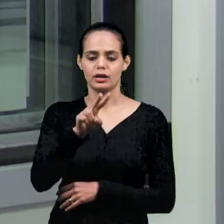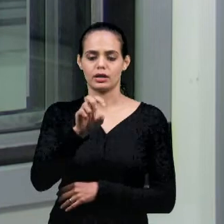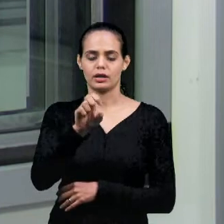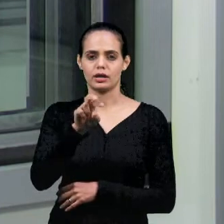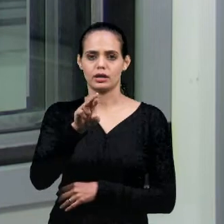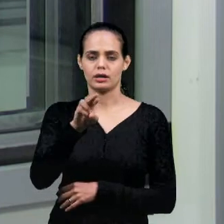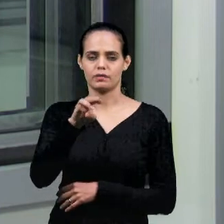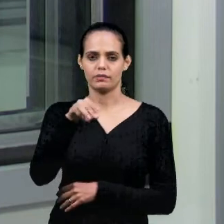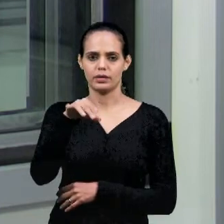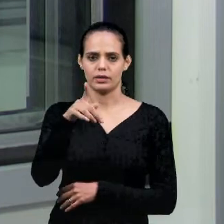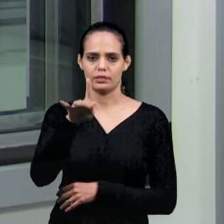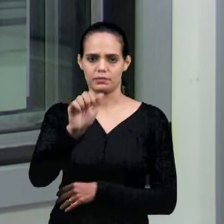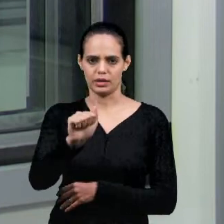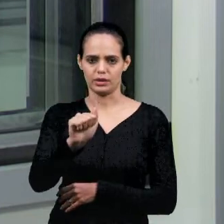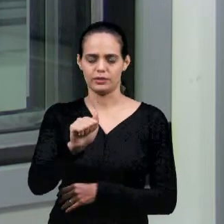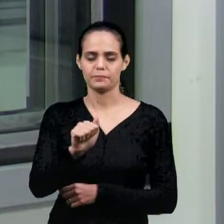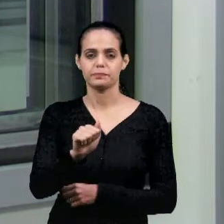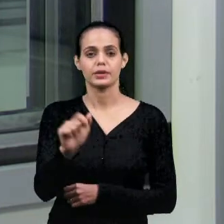lá,